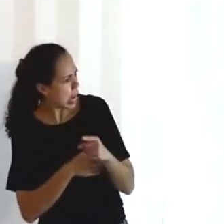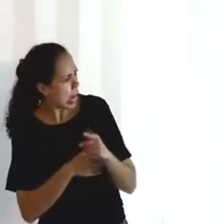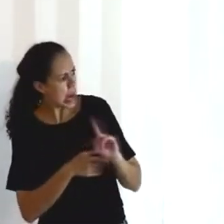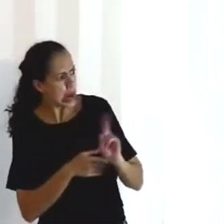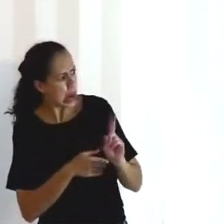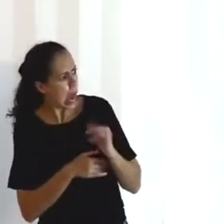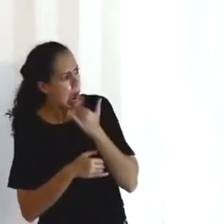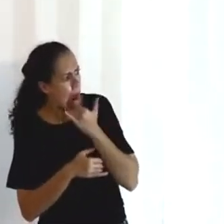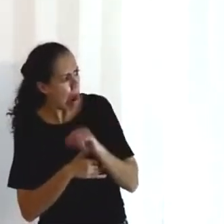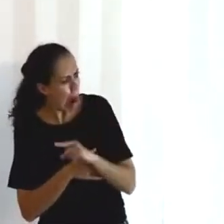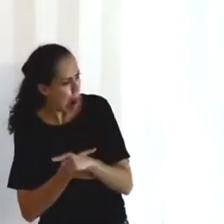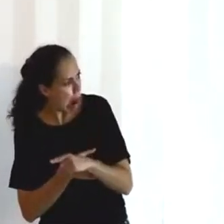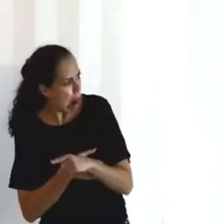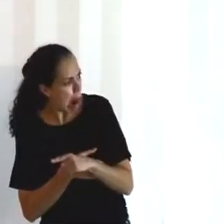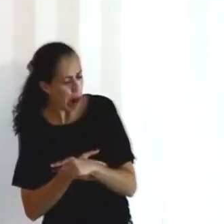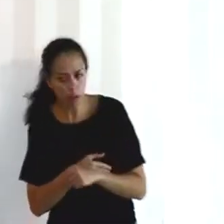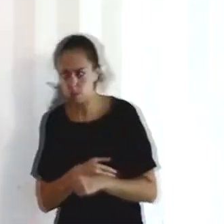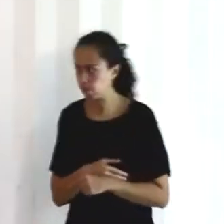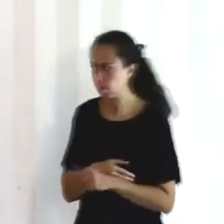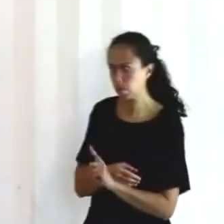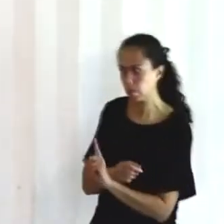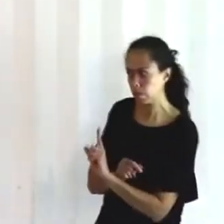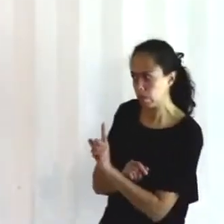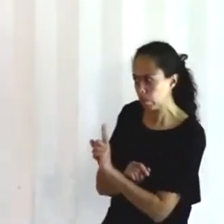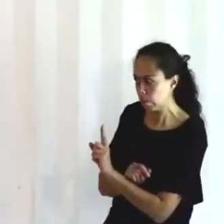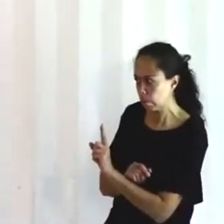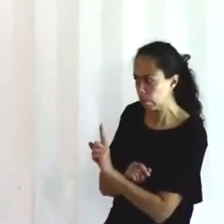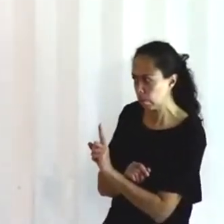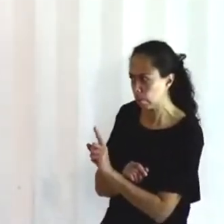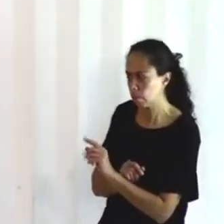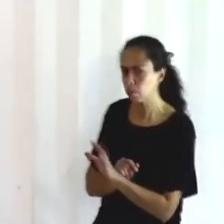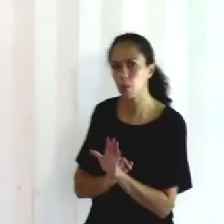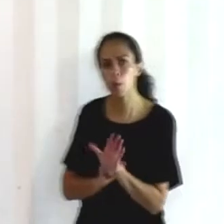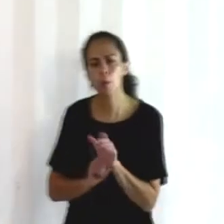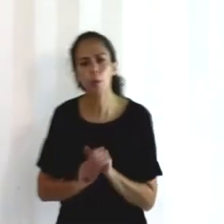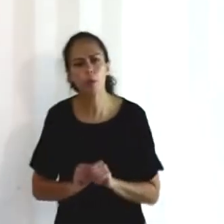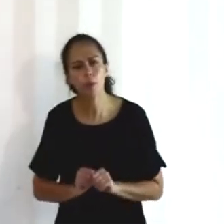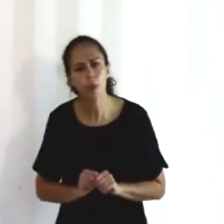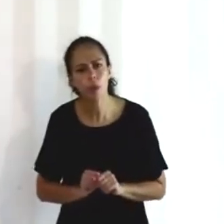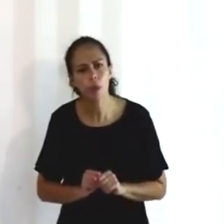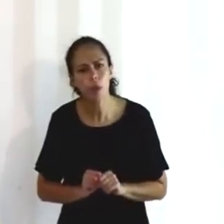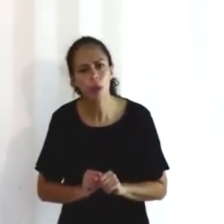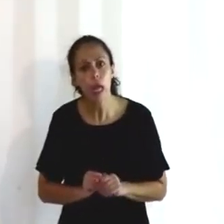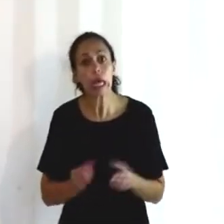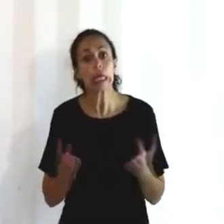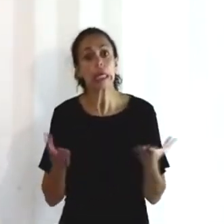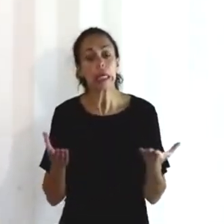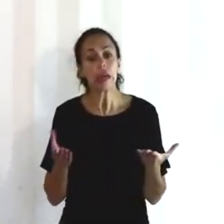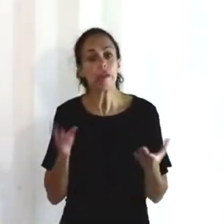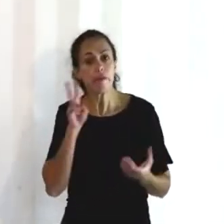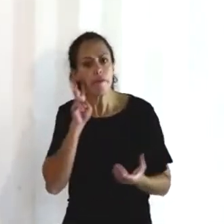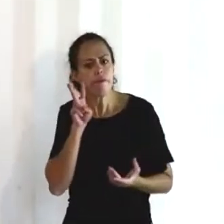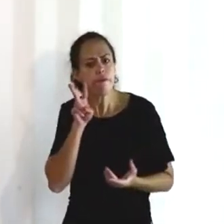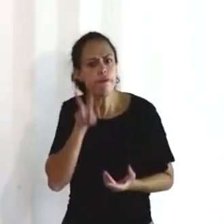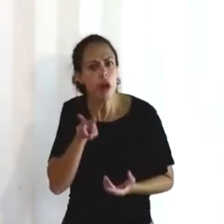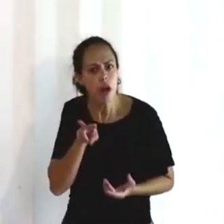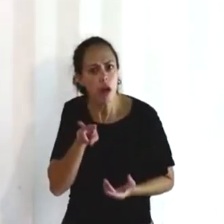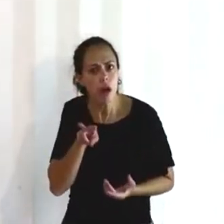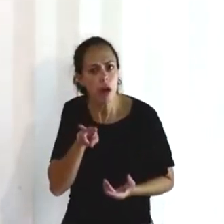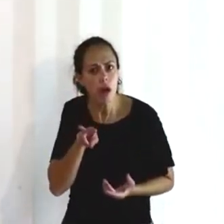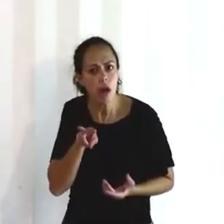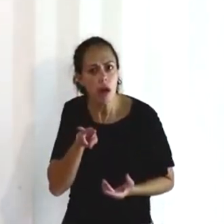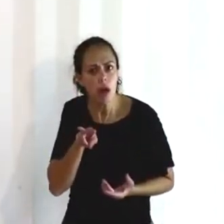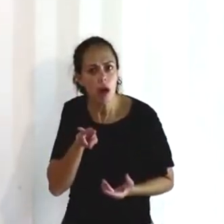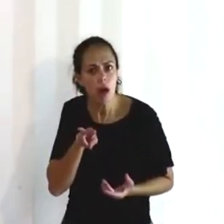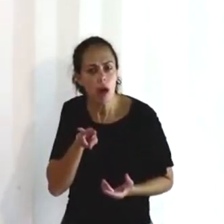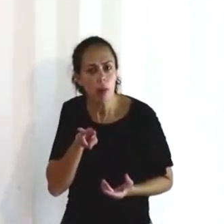grande que a Bíblia diz que os seus companheiros, é uma parábola, claro, eu só estou reforçando aqui as ênfases da parábola, que